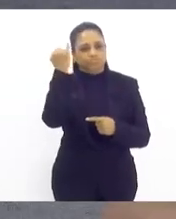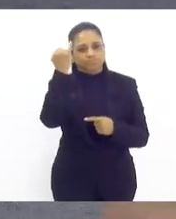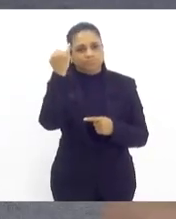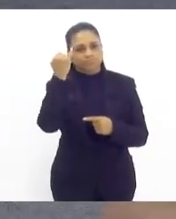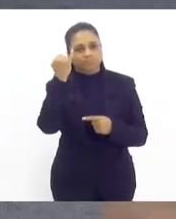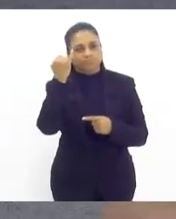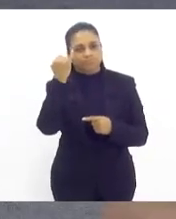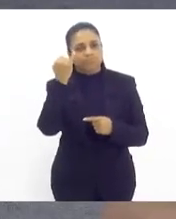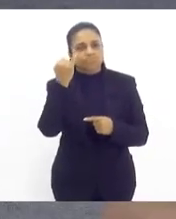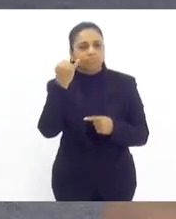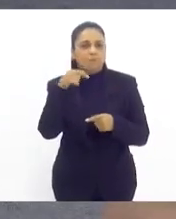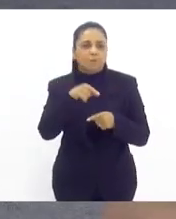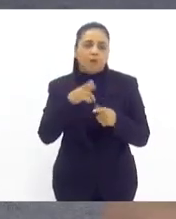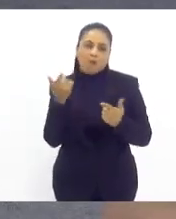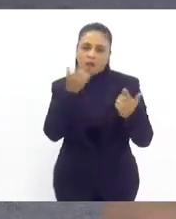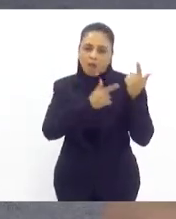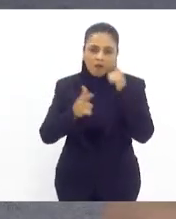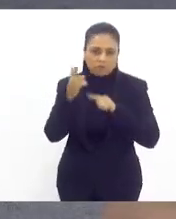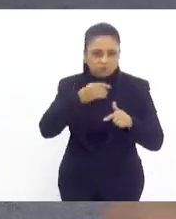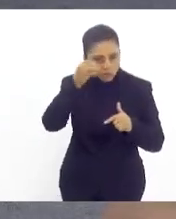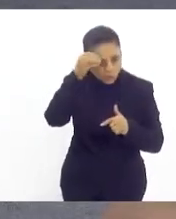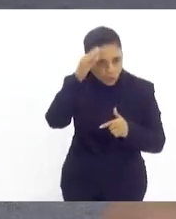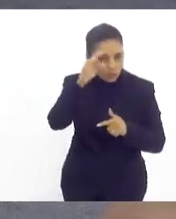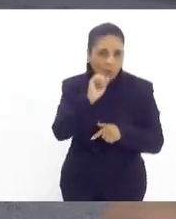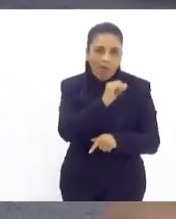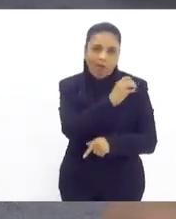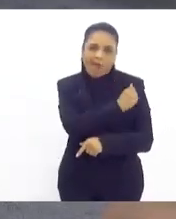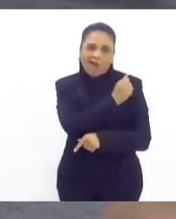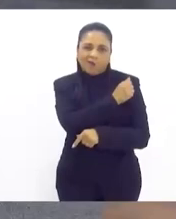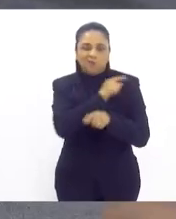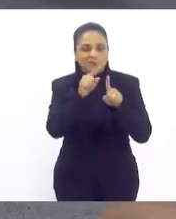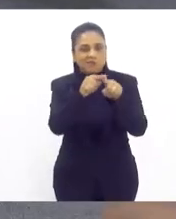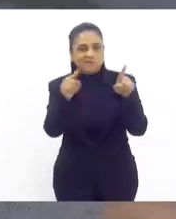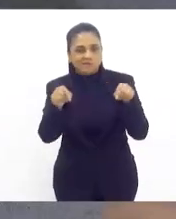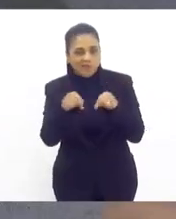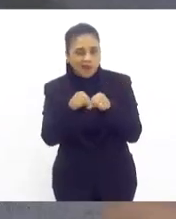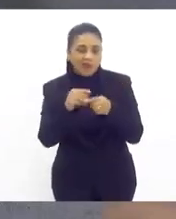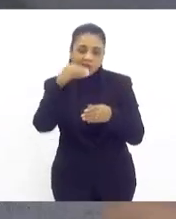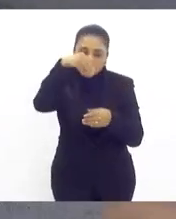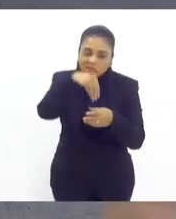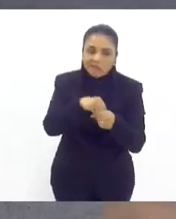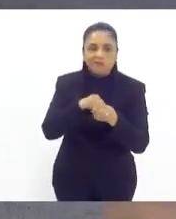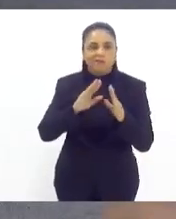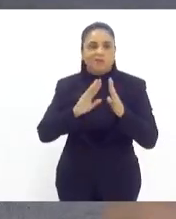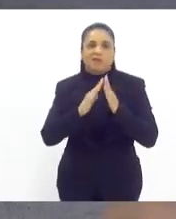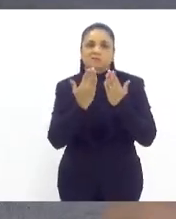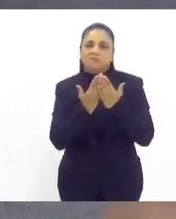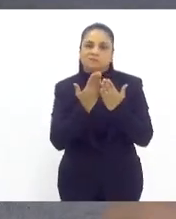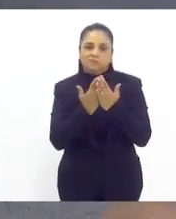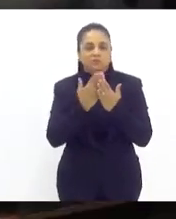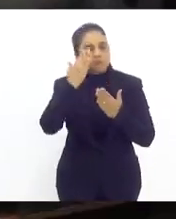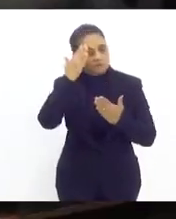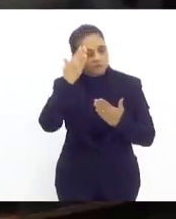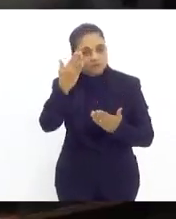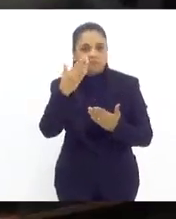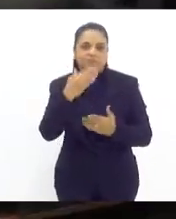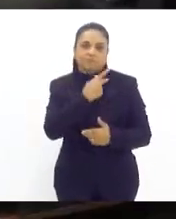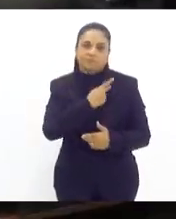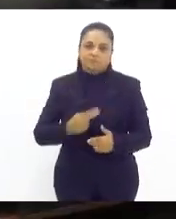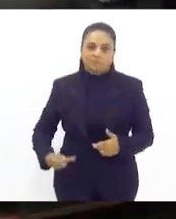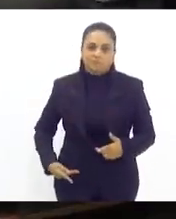intensa para o ganho de conteúdo dos nossos alunos em sala de aula e dentro da escola Muito obrigado presidente